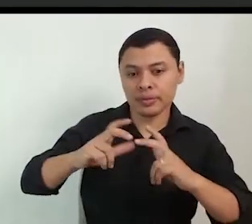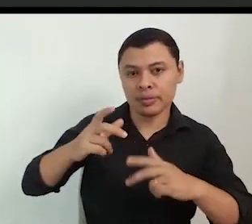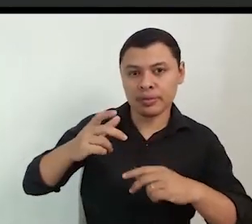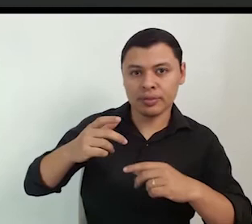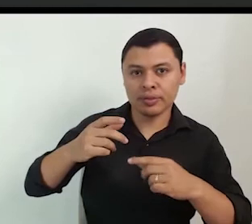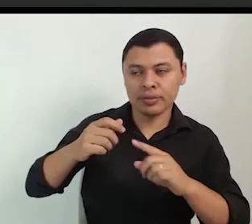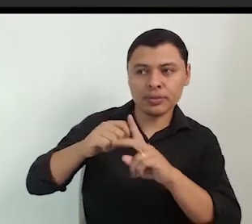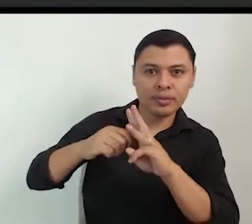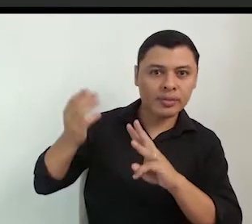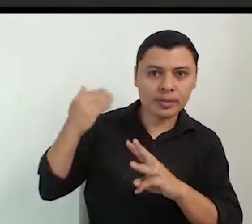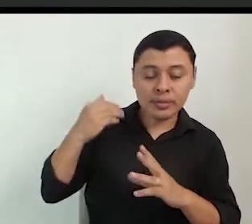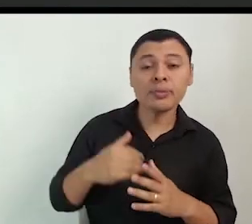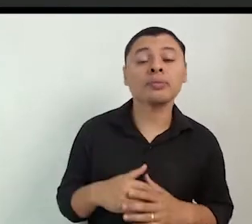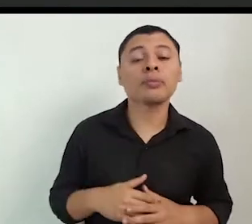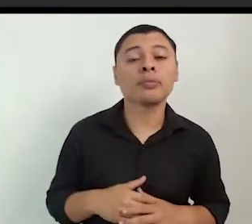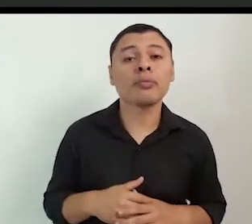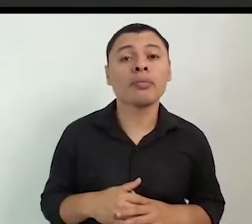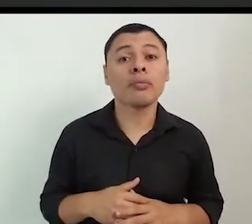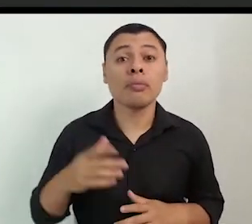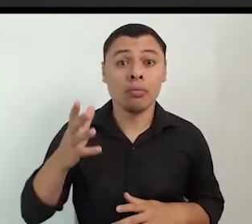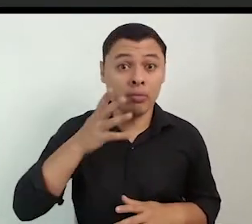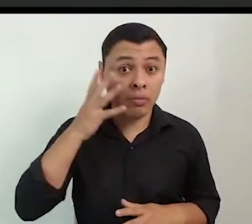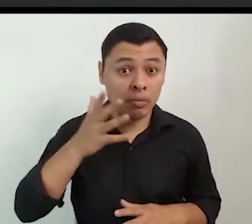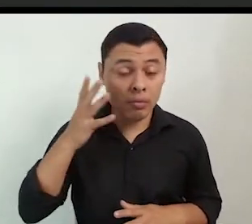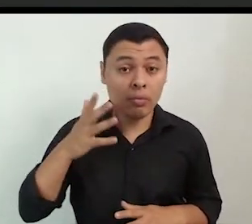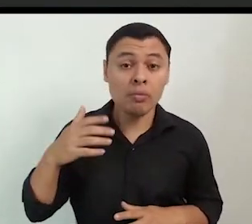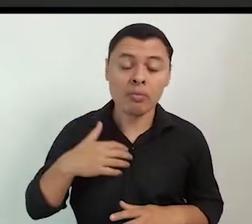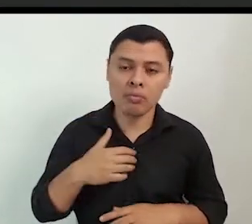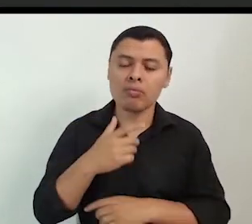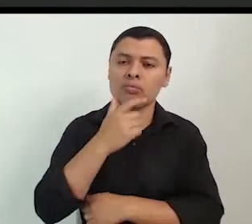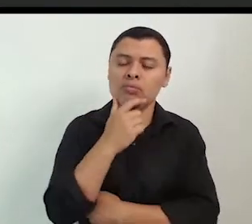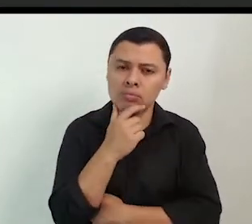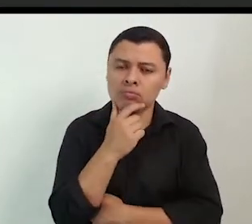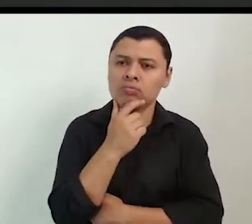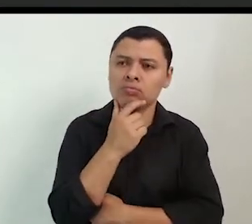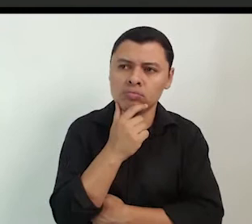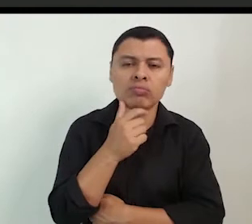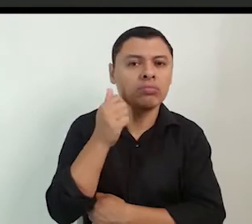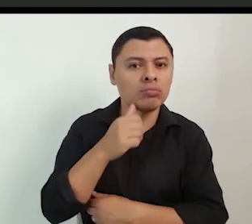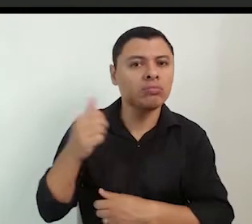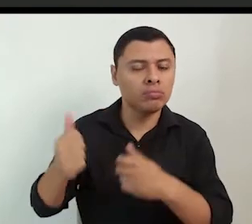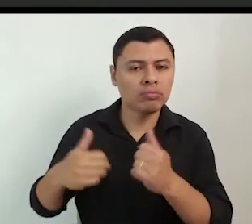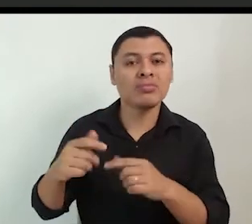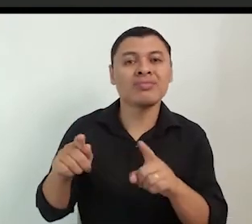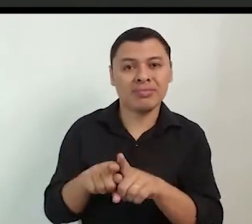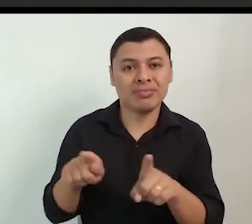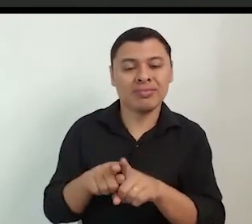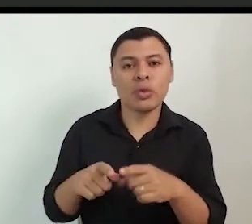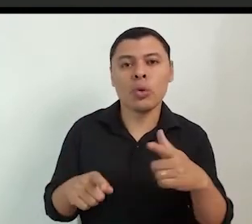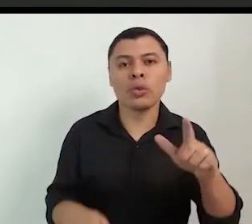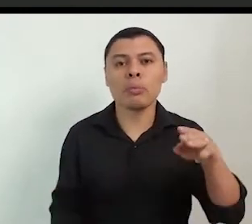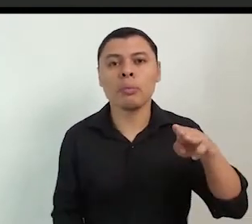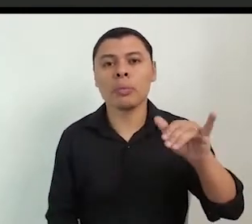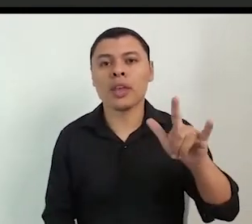E a partir dessa palestra, dada por ela, e também numa outra palestra dada pela Milena